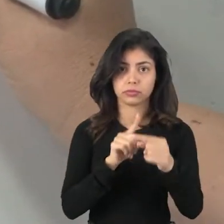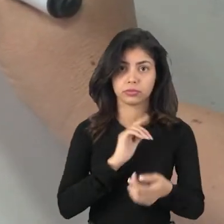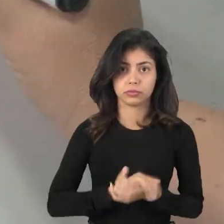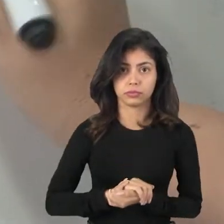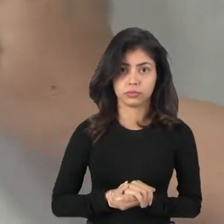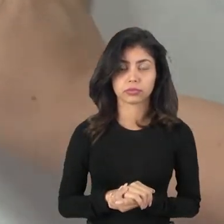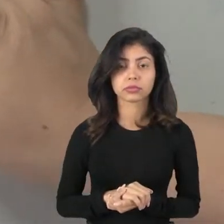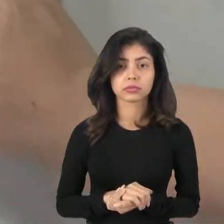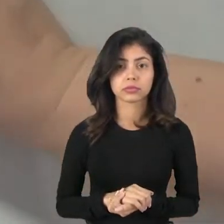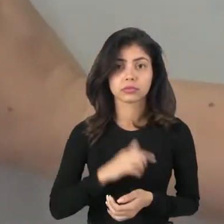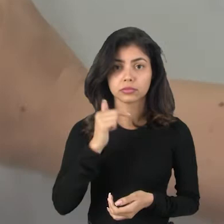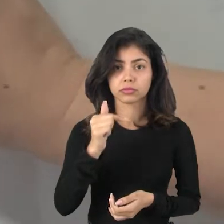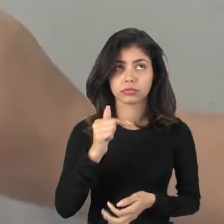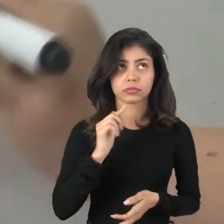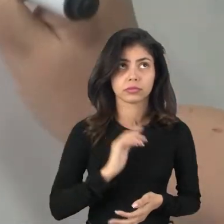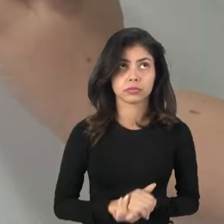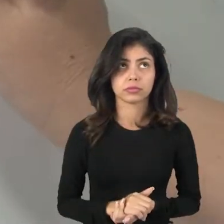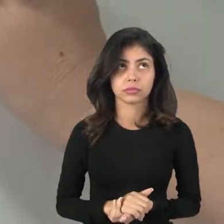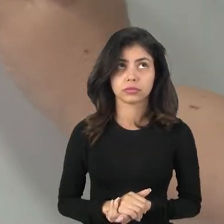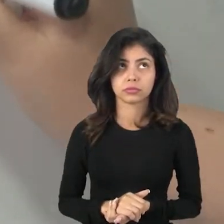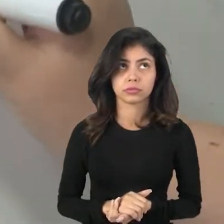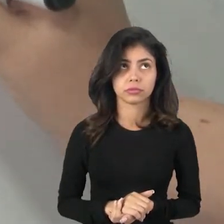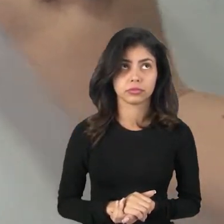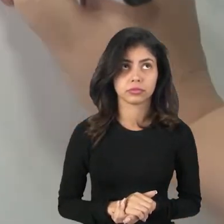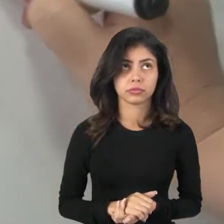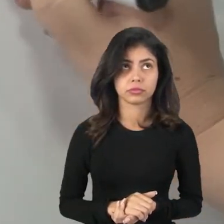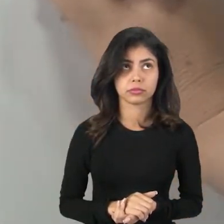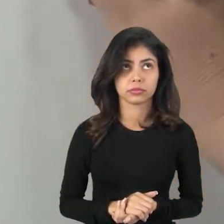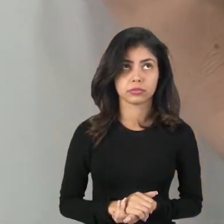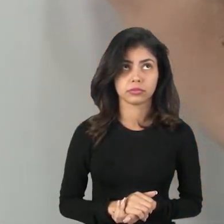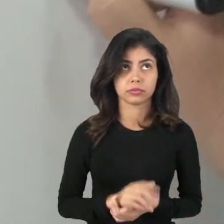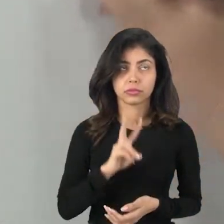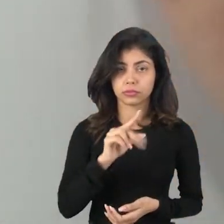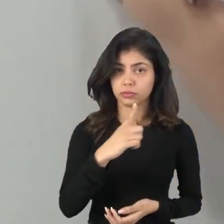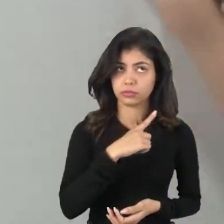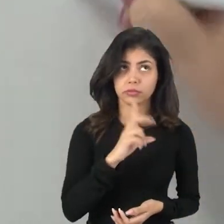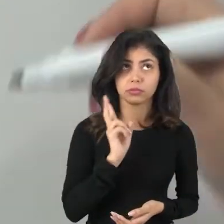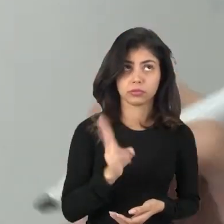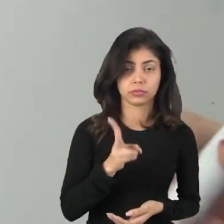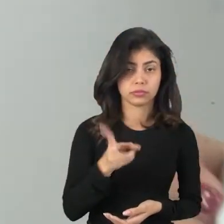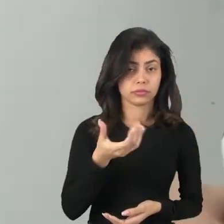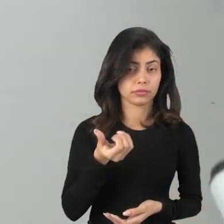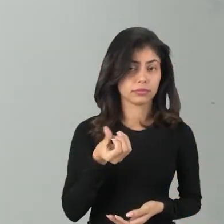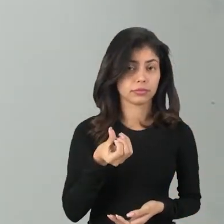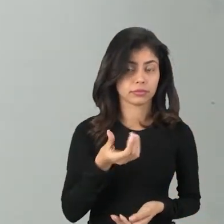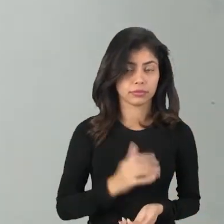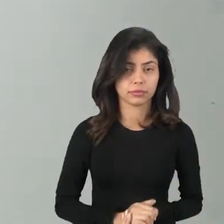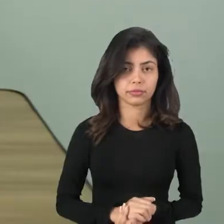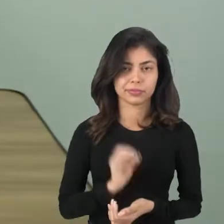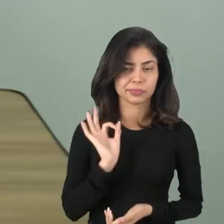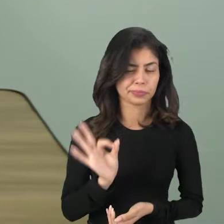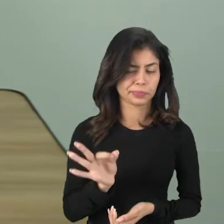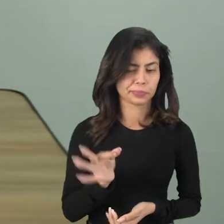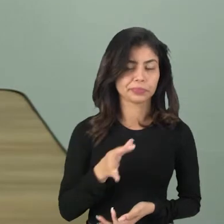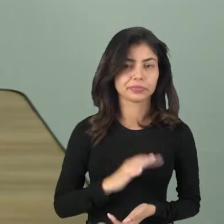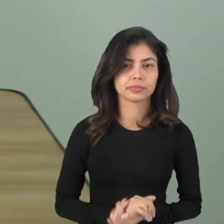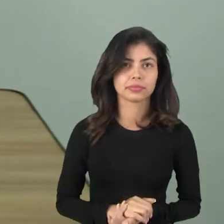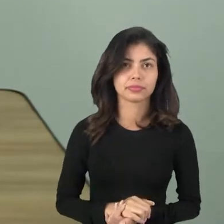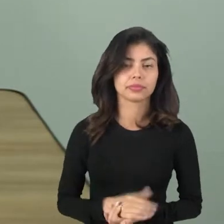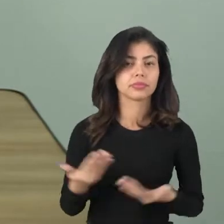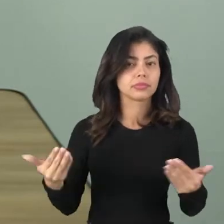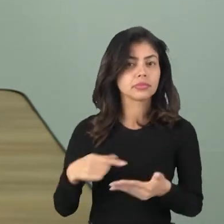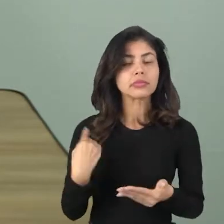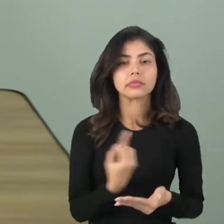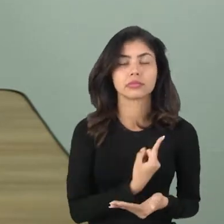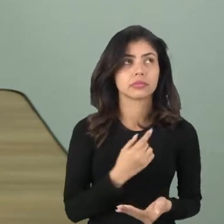mas mais 7 o que vai dar o mesmo 16 certinho